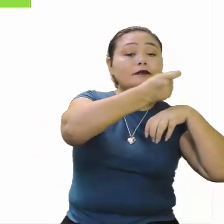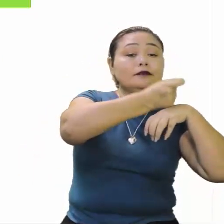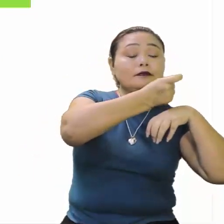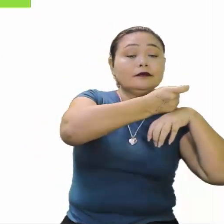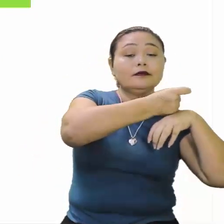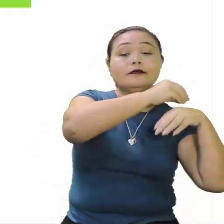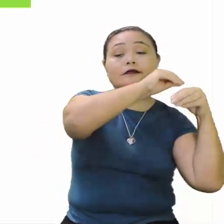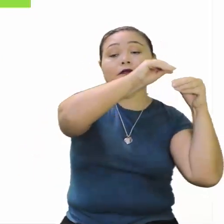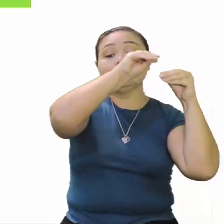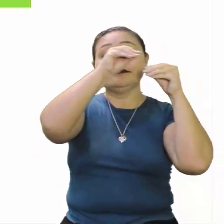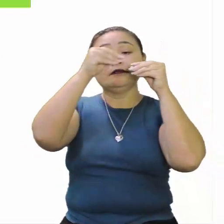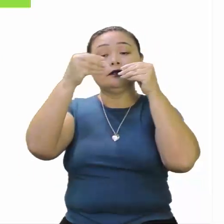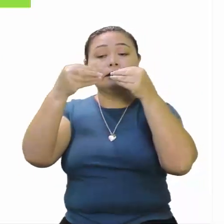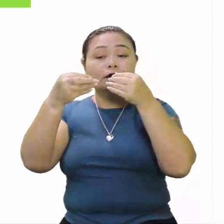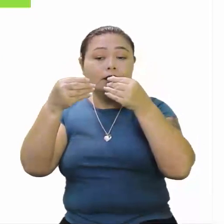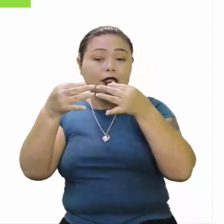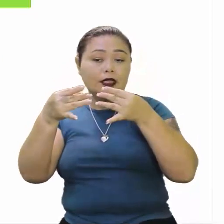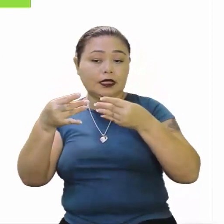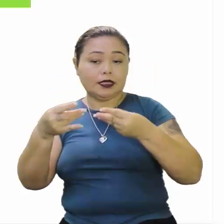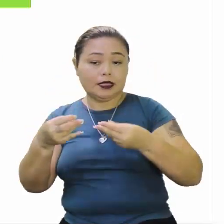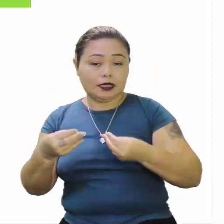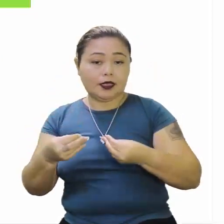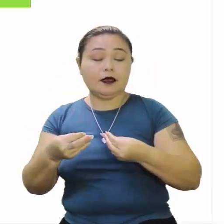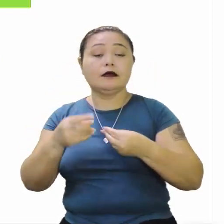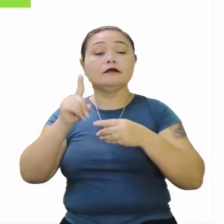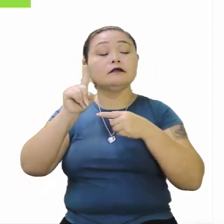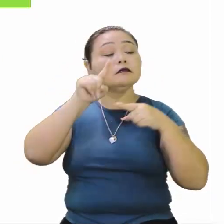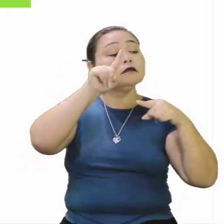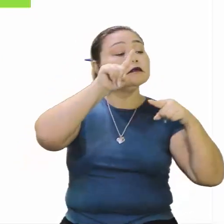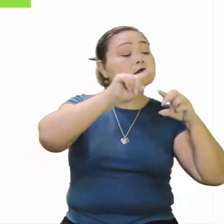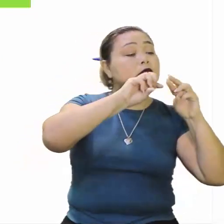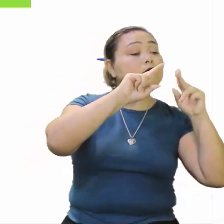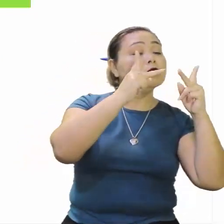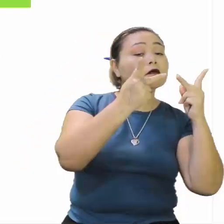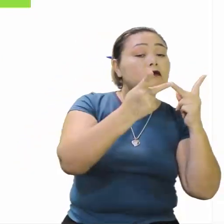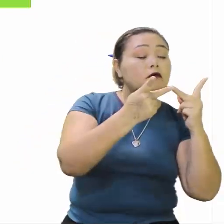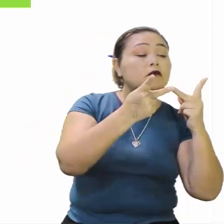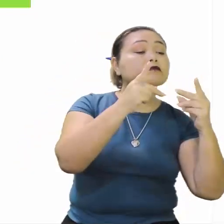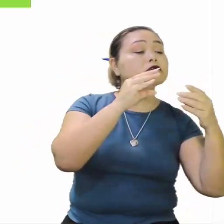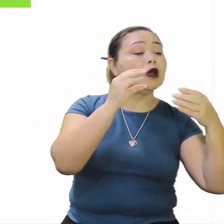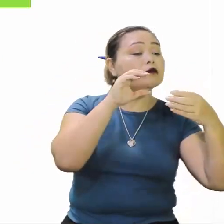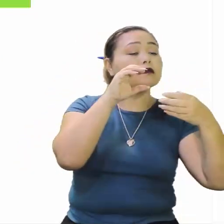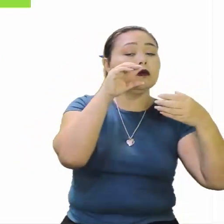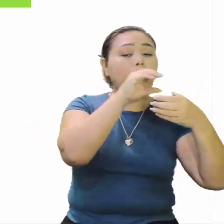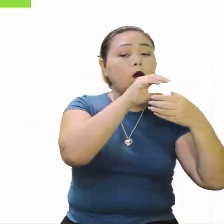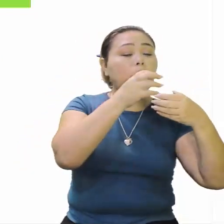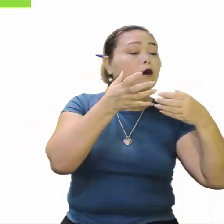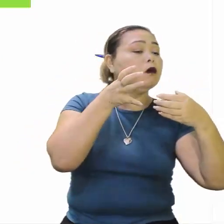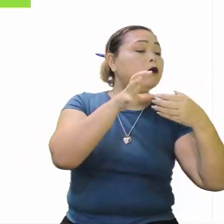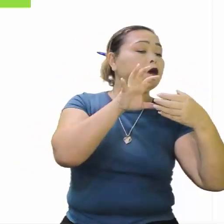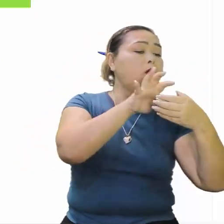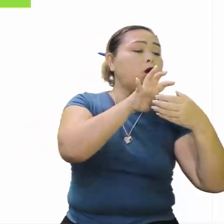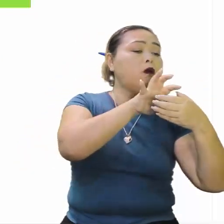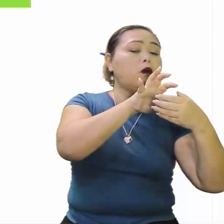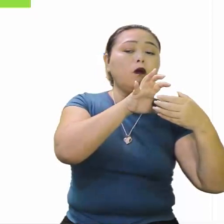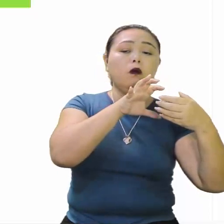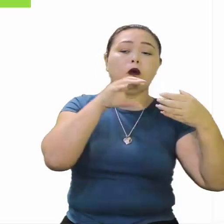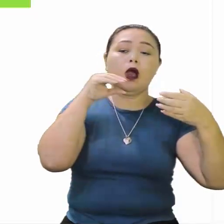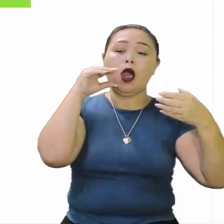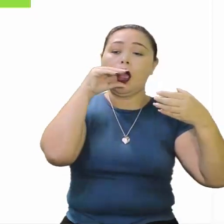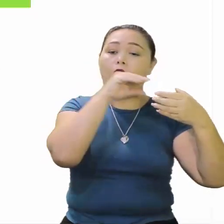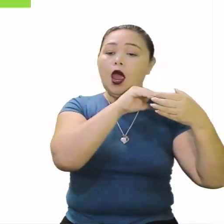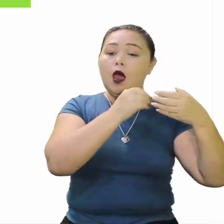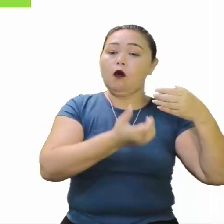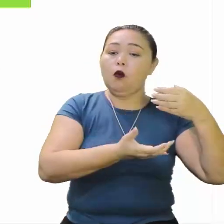estado sólido para o estado líquido, quando aquela matéria ganha calor, ou seja, quando aquela matéria é